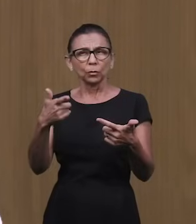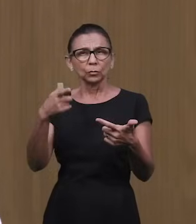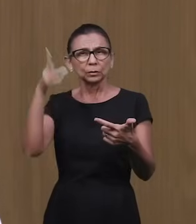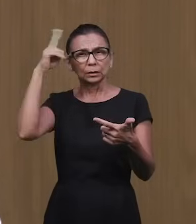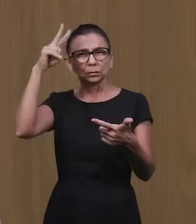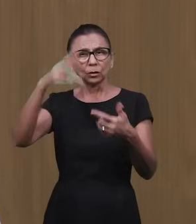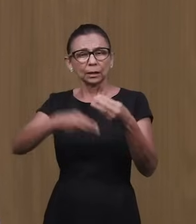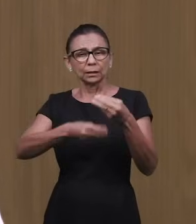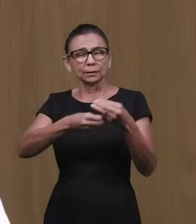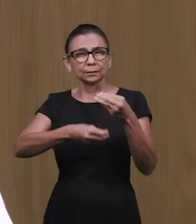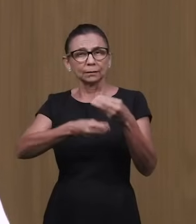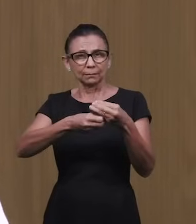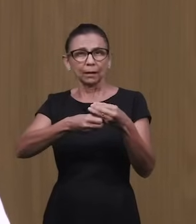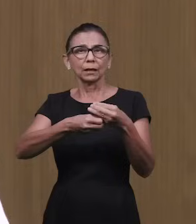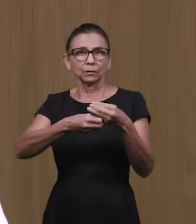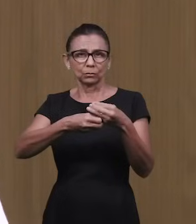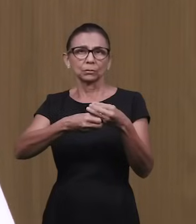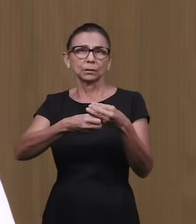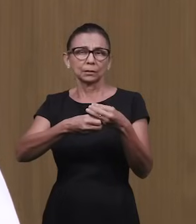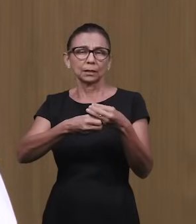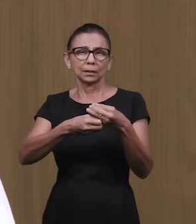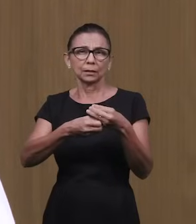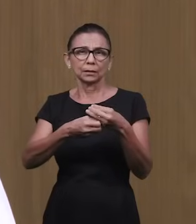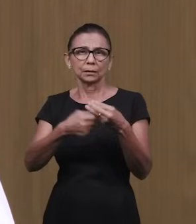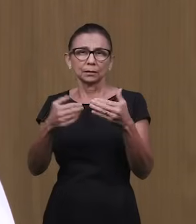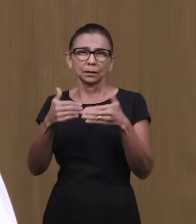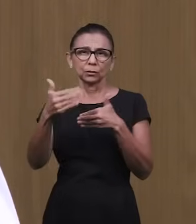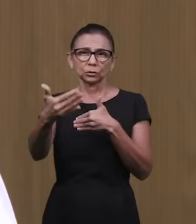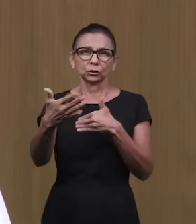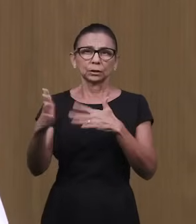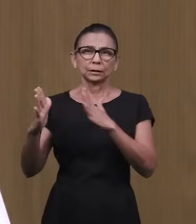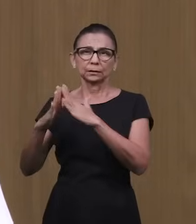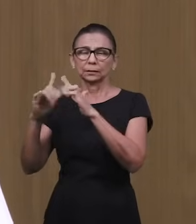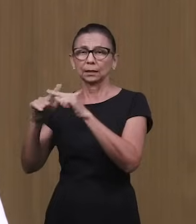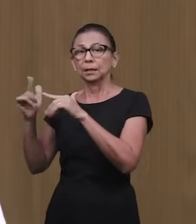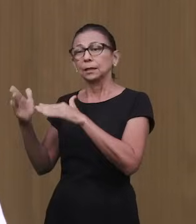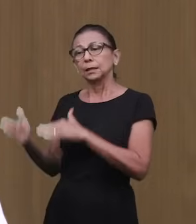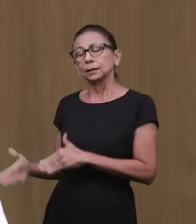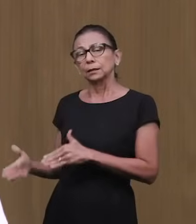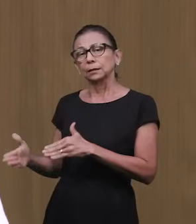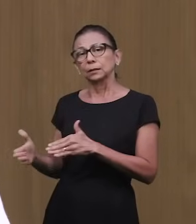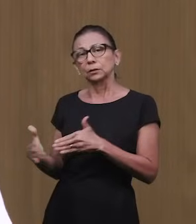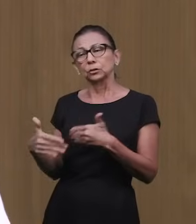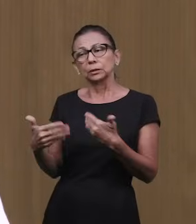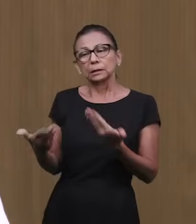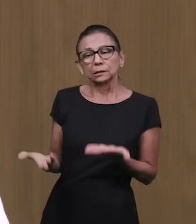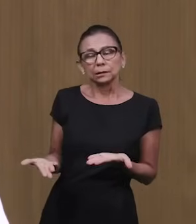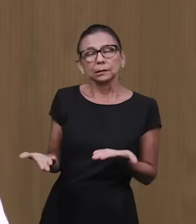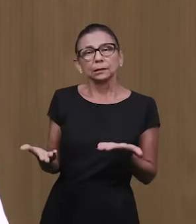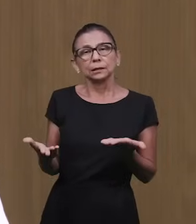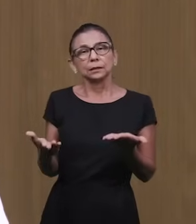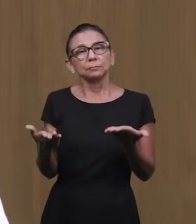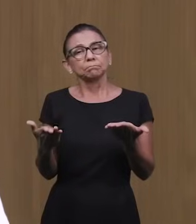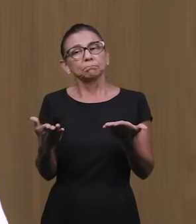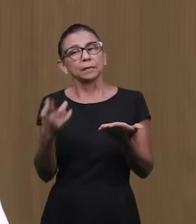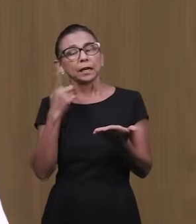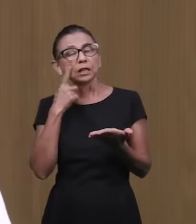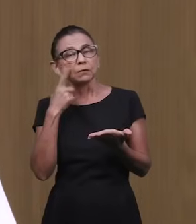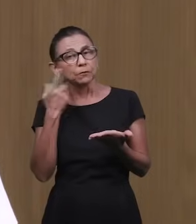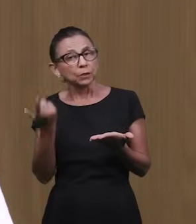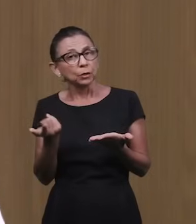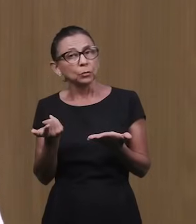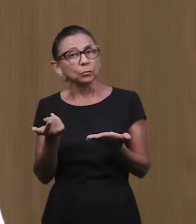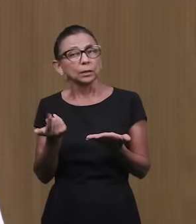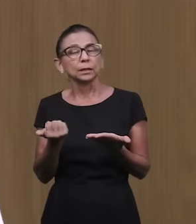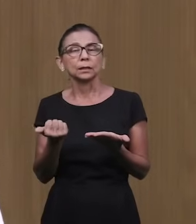nas águas, que é uma declaração pública de que uma